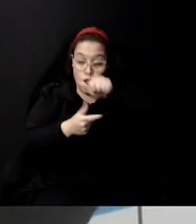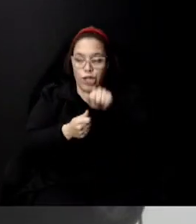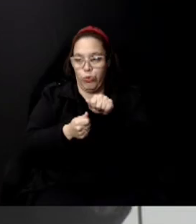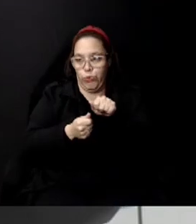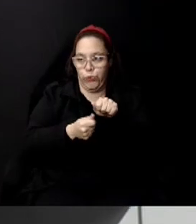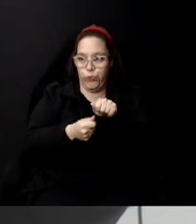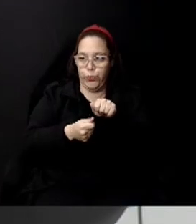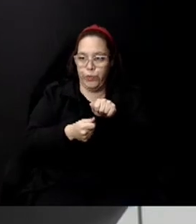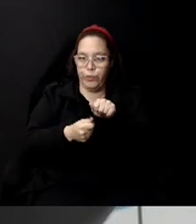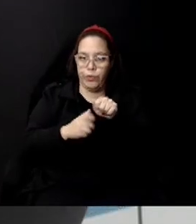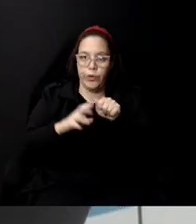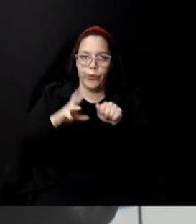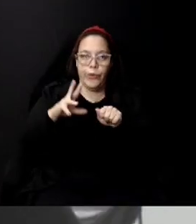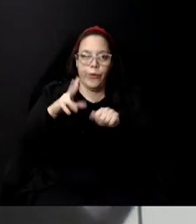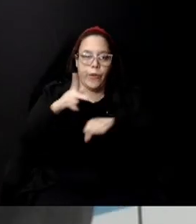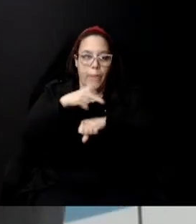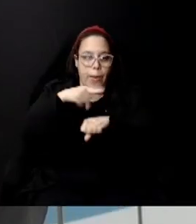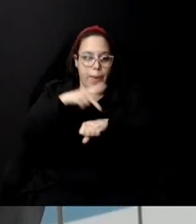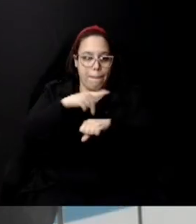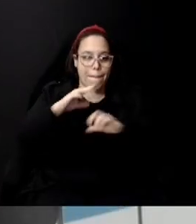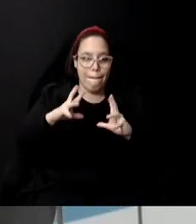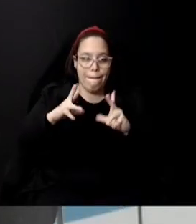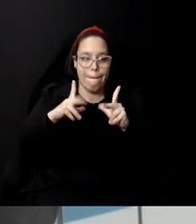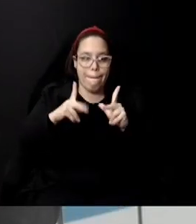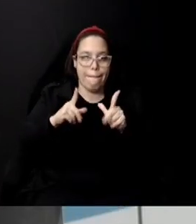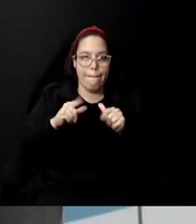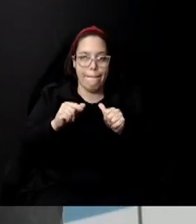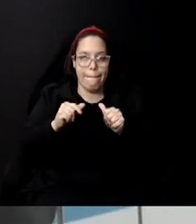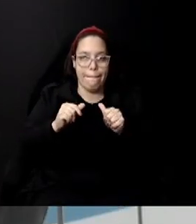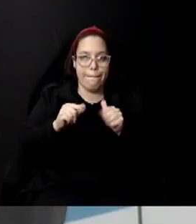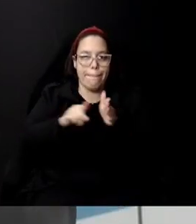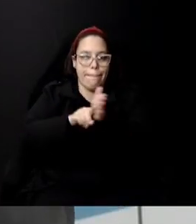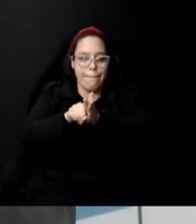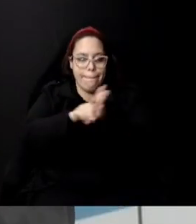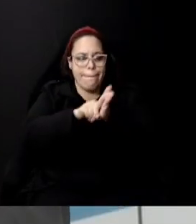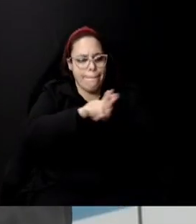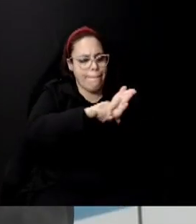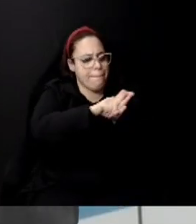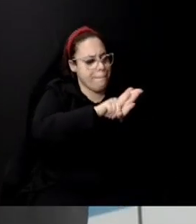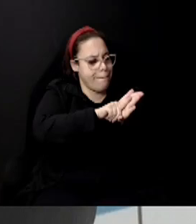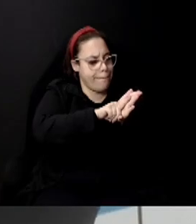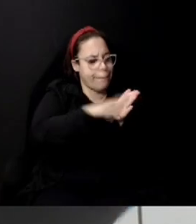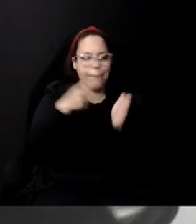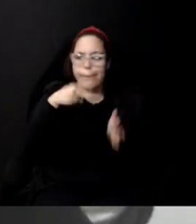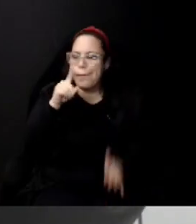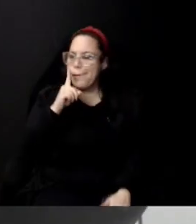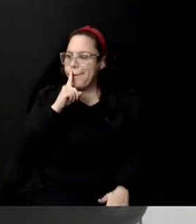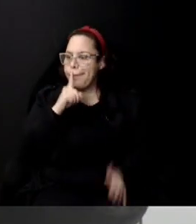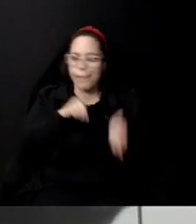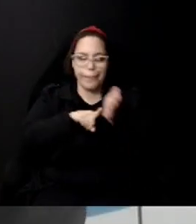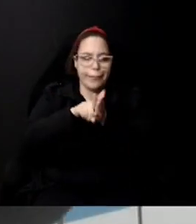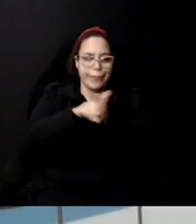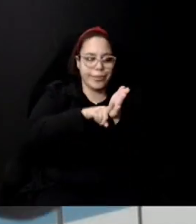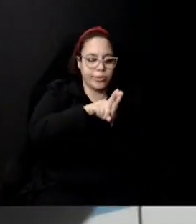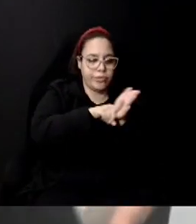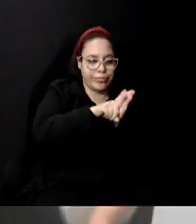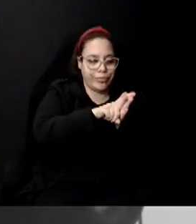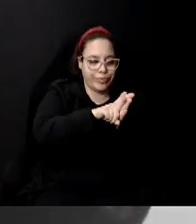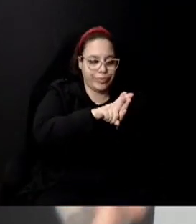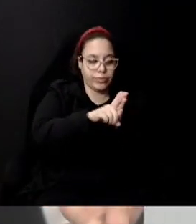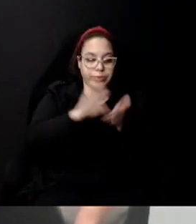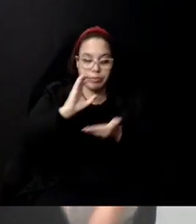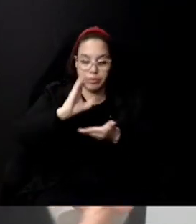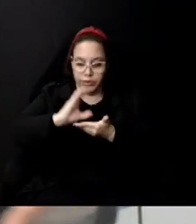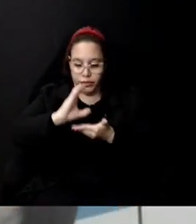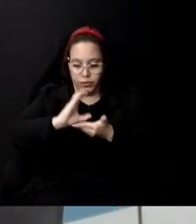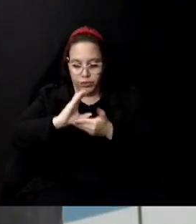todos os países do mundo passam por investigações. Essas investigações feitas pelo Conselho, por países